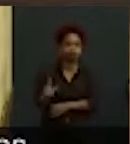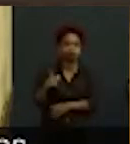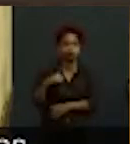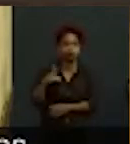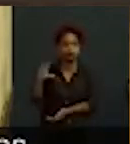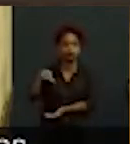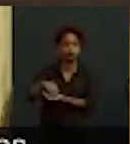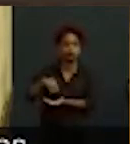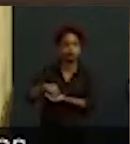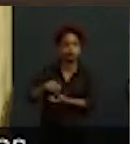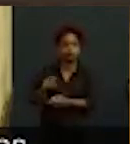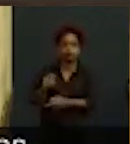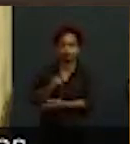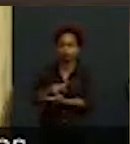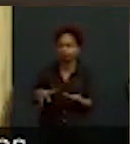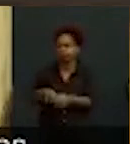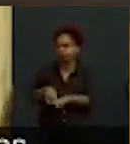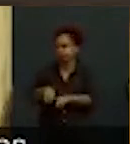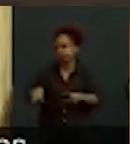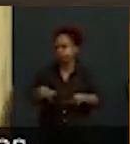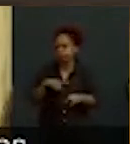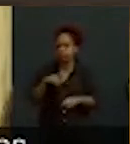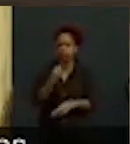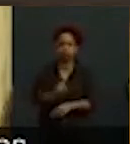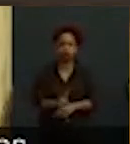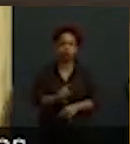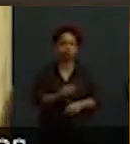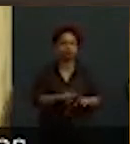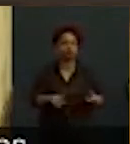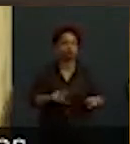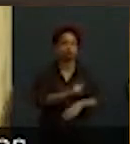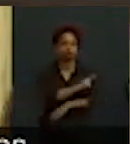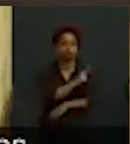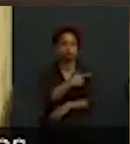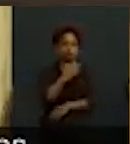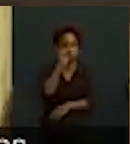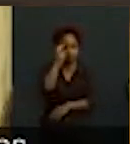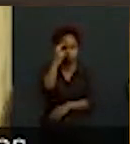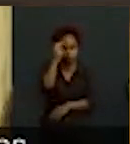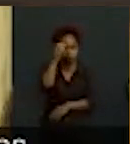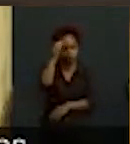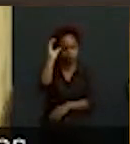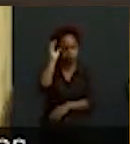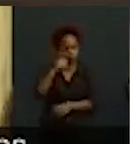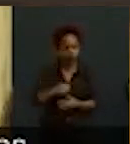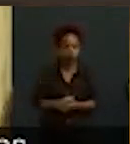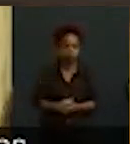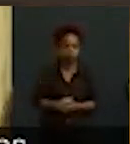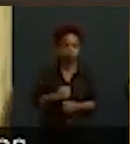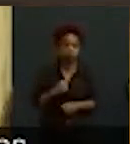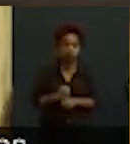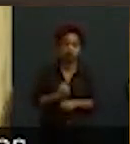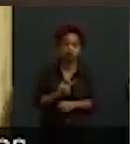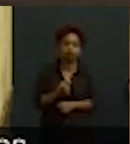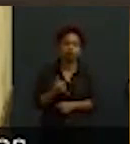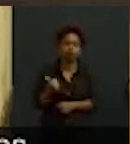de Documentação e diretor-geral de gestão do conhecimento. Desde 2011, está